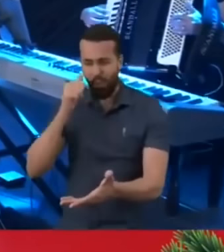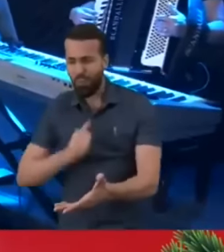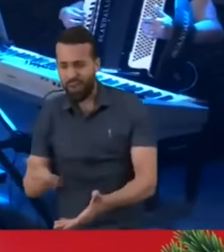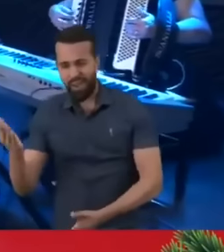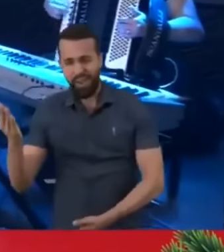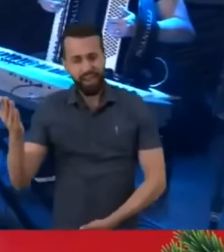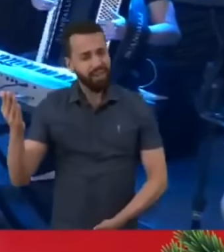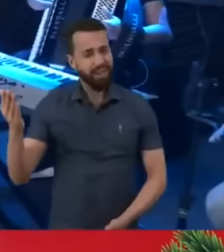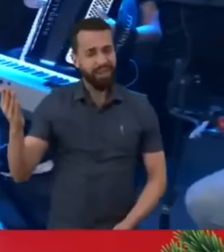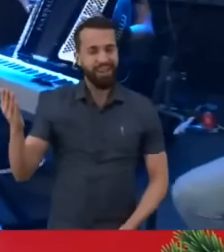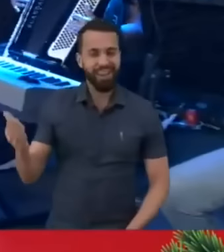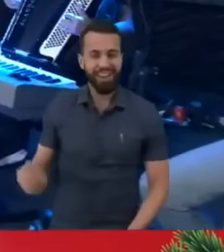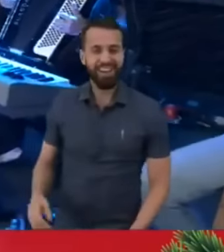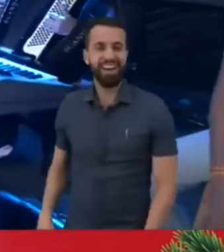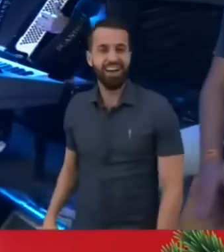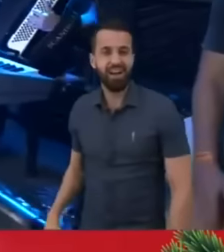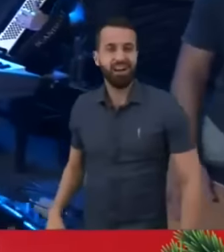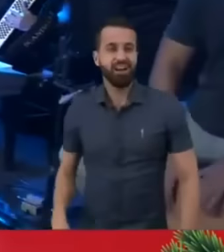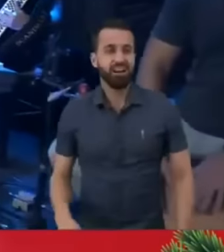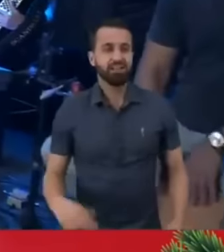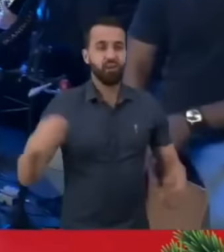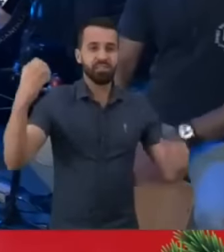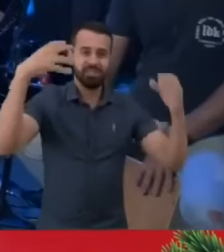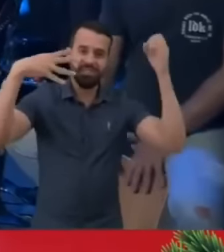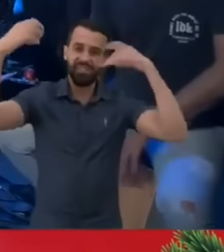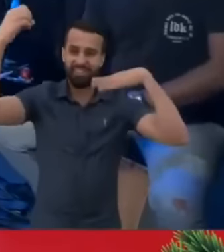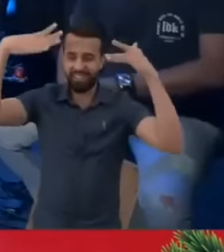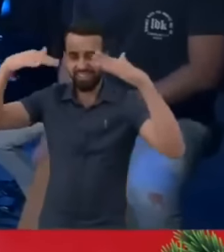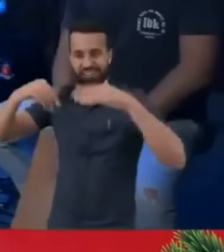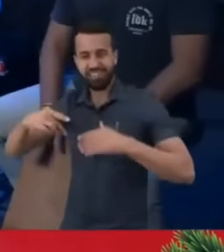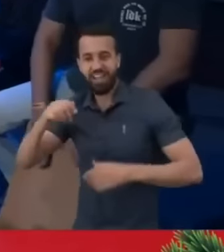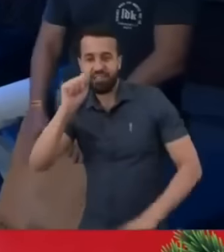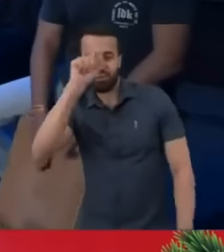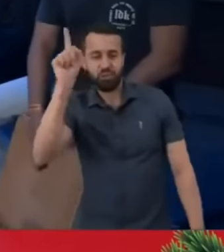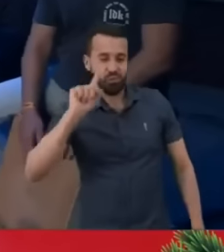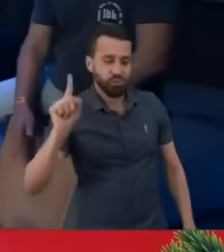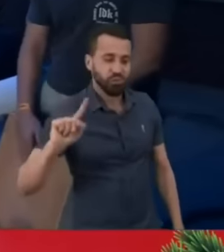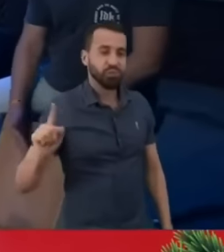Gracinha. Da boate azul.